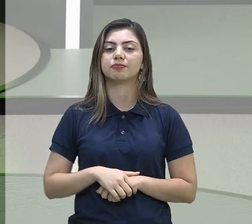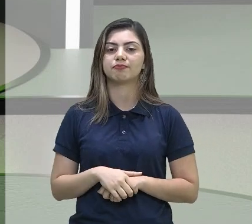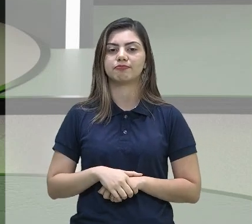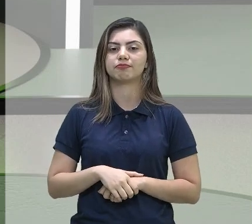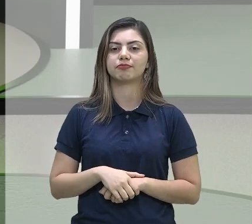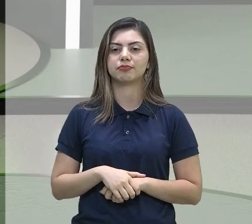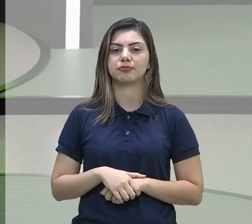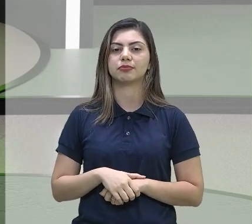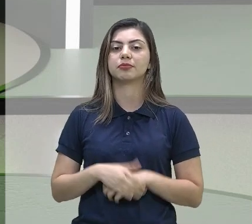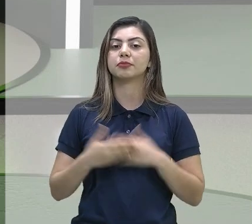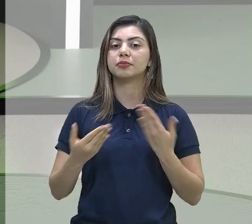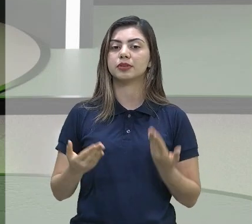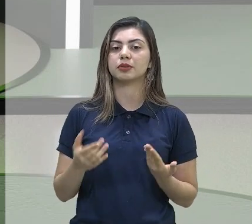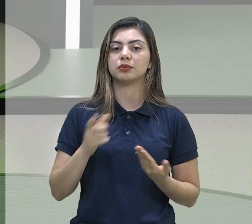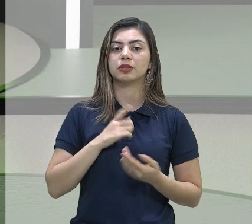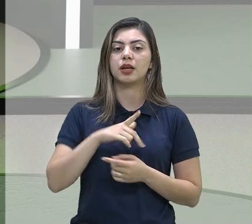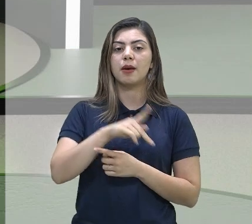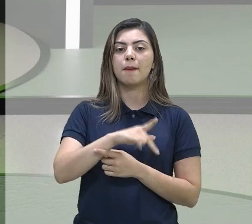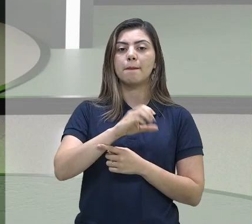o